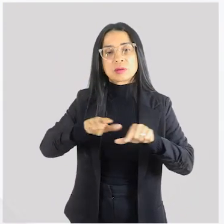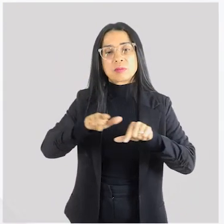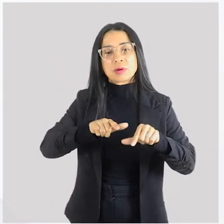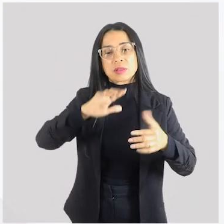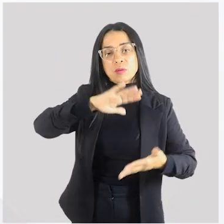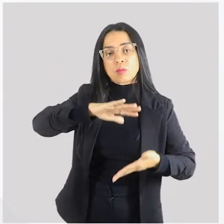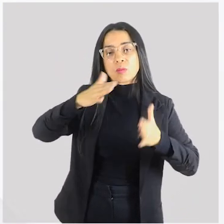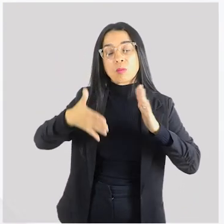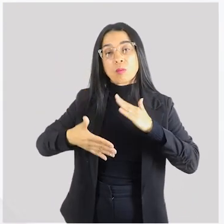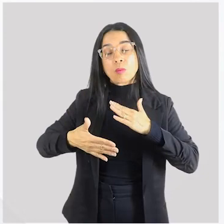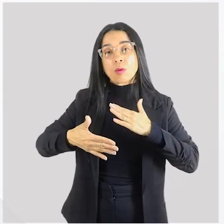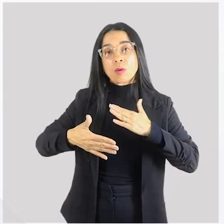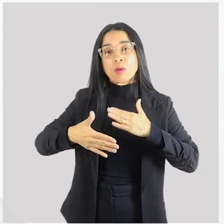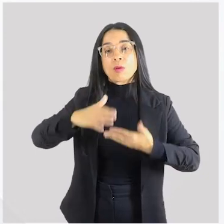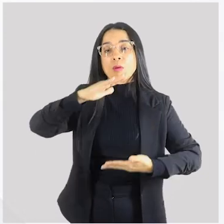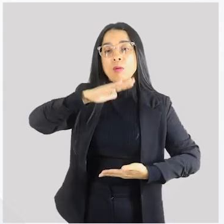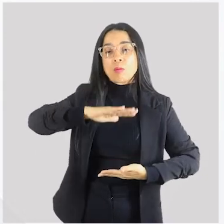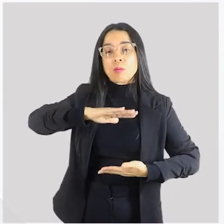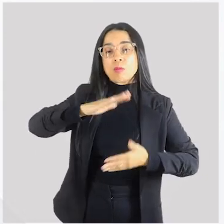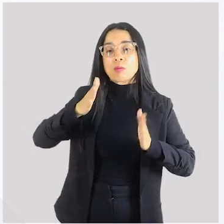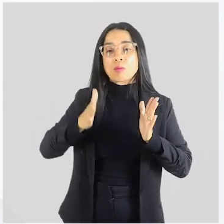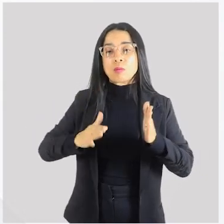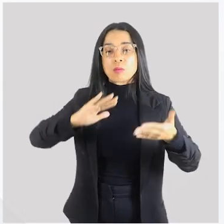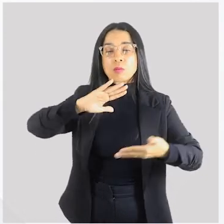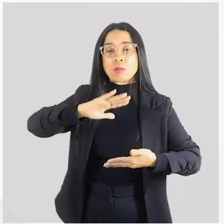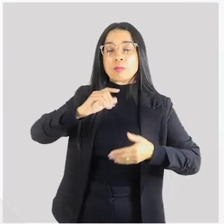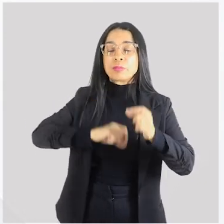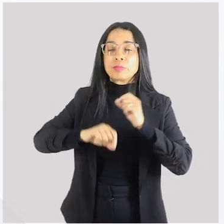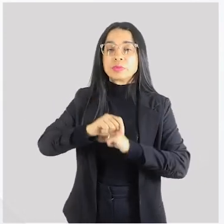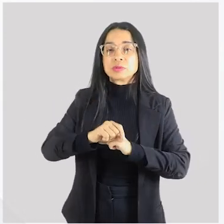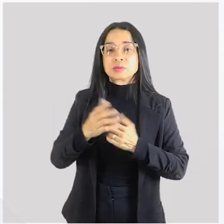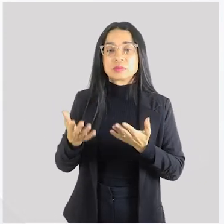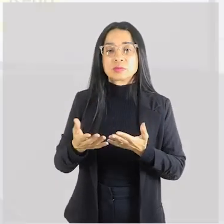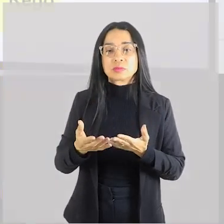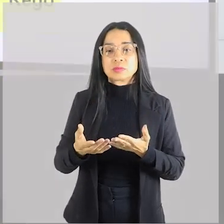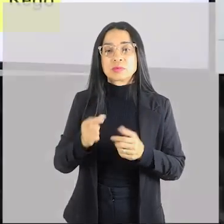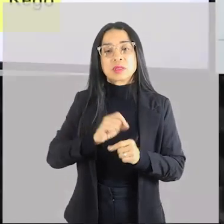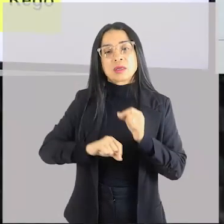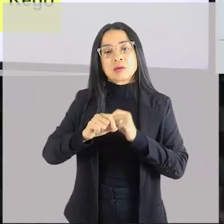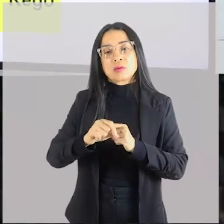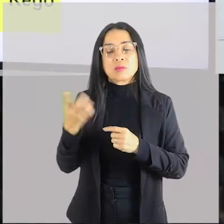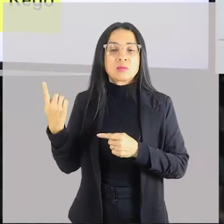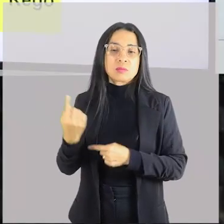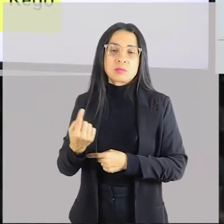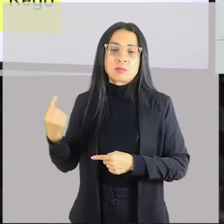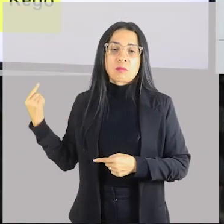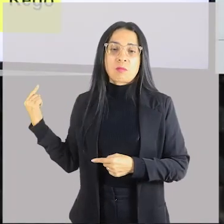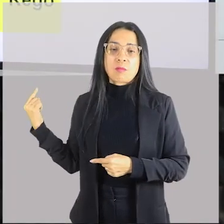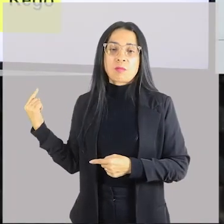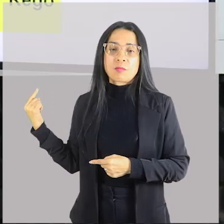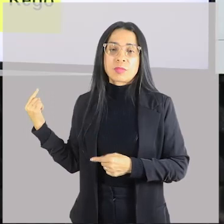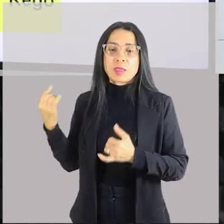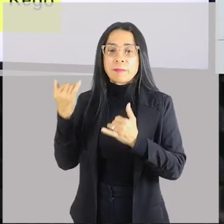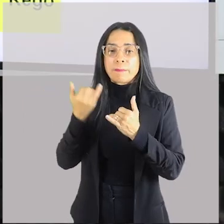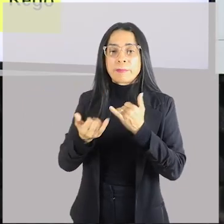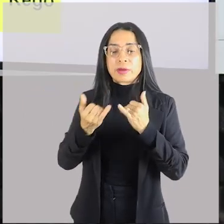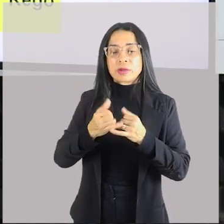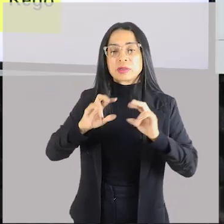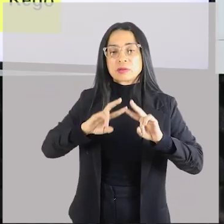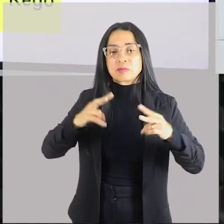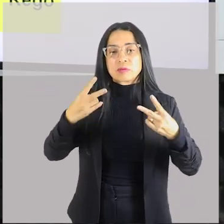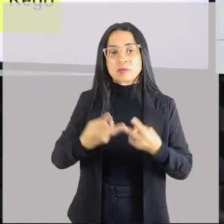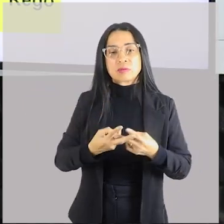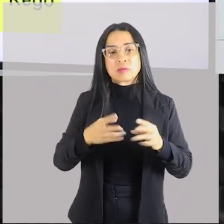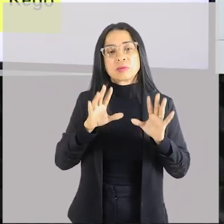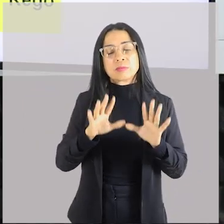quando ele foi envelhecendo e ganhou a Europa o próprio Pablo Picasso fez comentários elogiosos ao trabalho dele parece volume mas tem